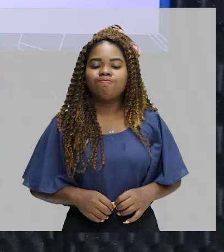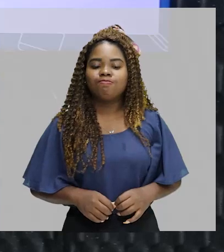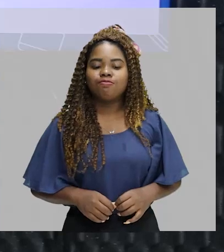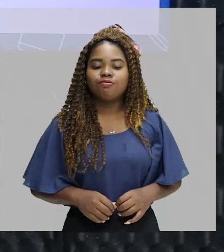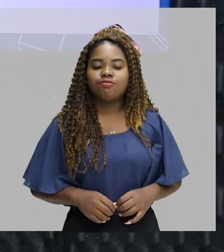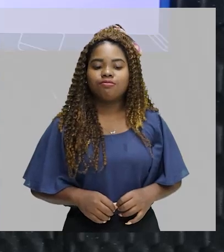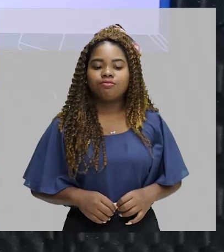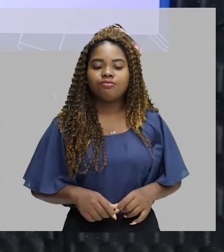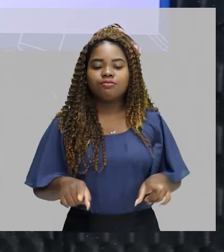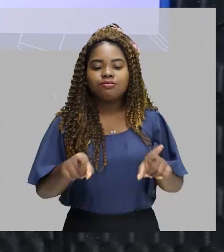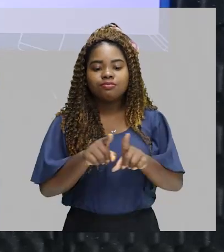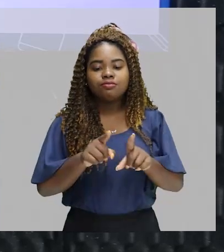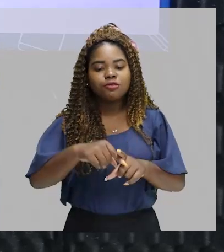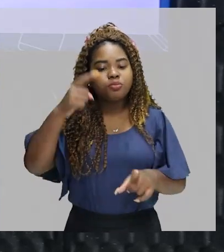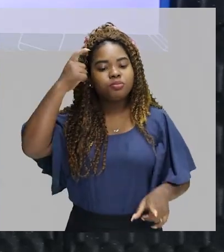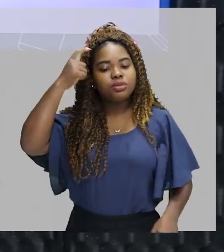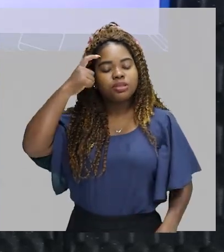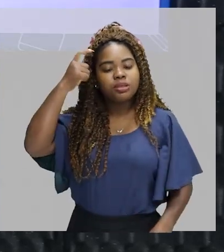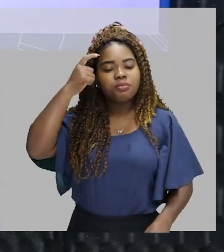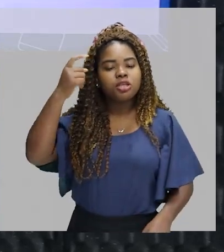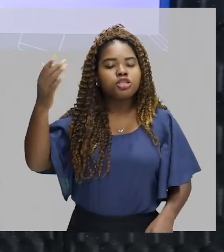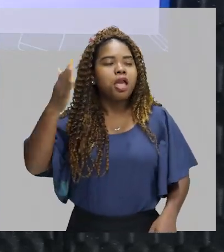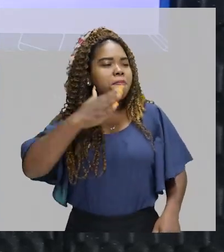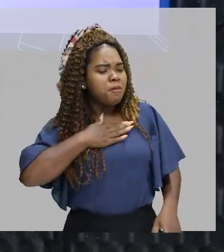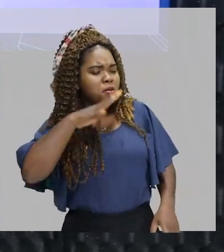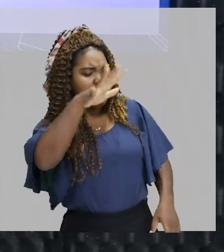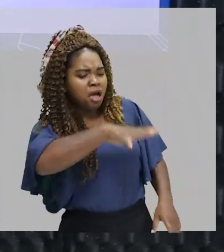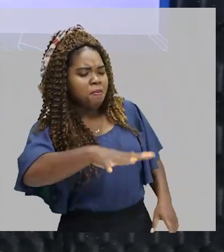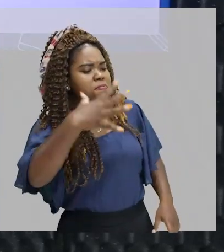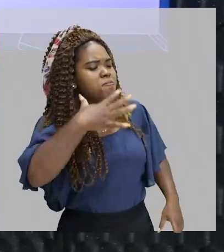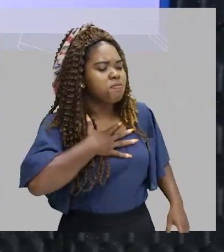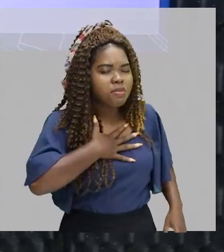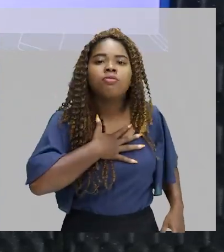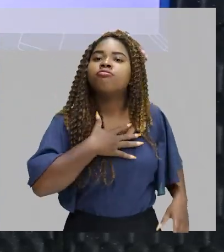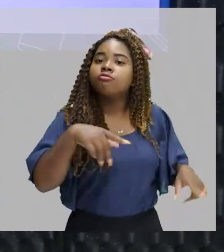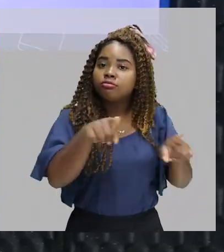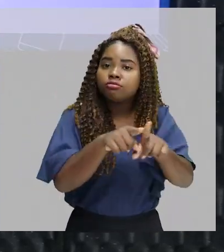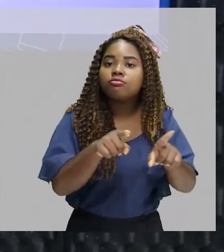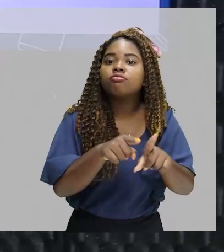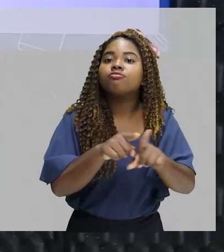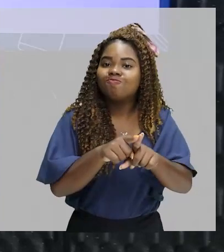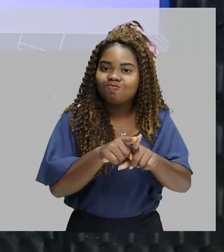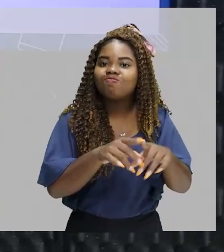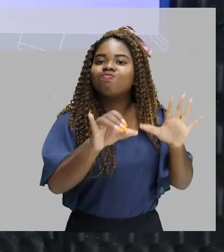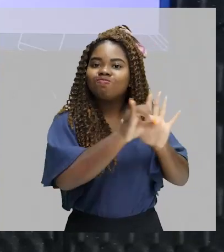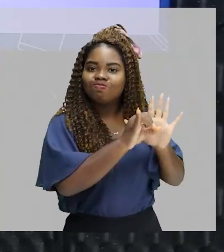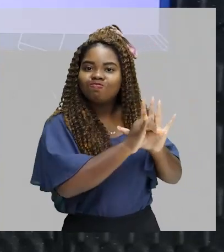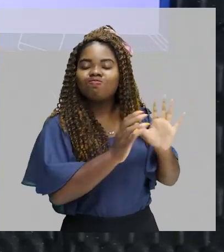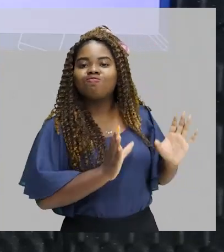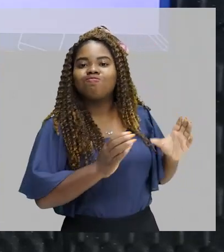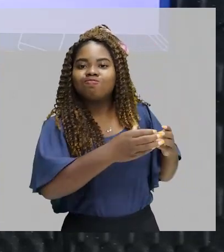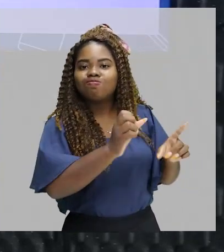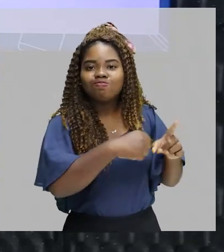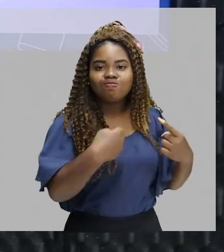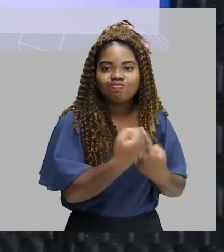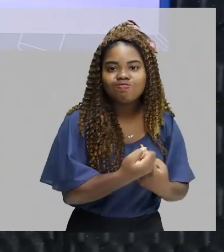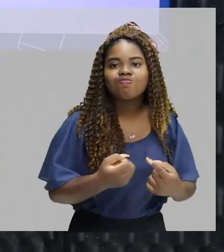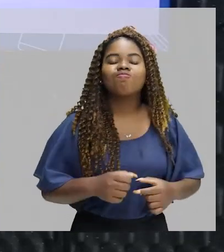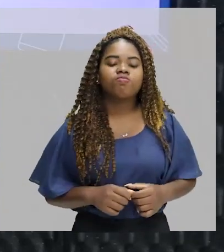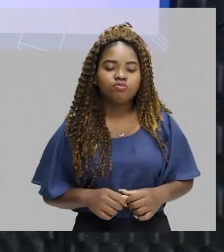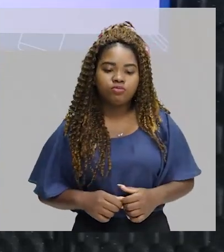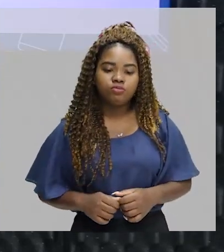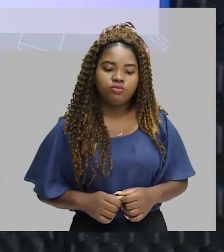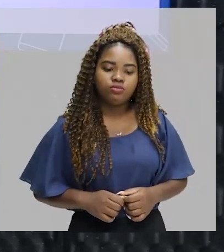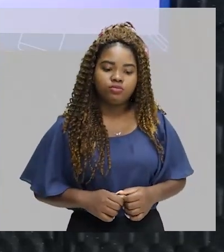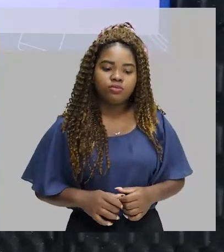de território, como algo que também faz parte da identidade daquele grupo social. As pessoas